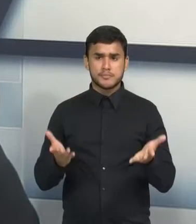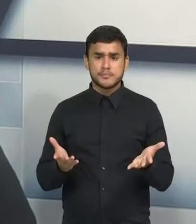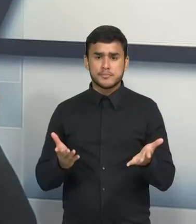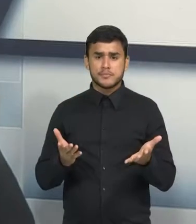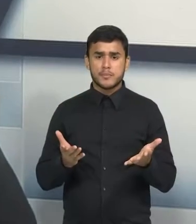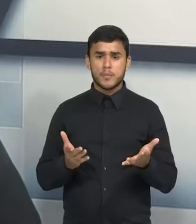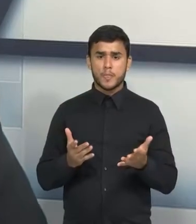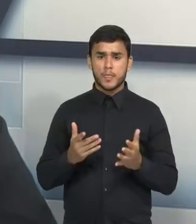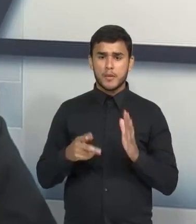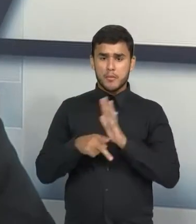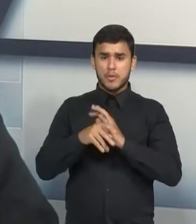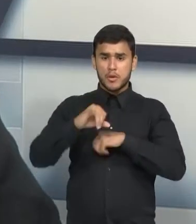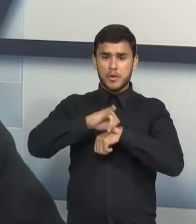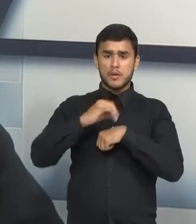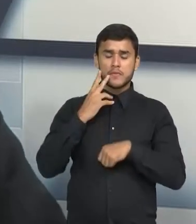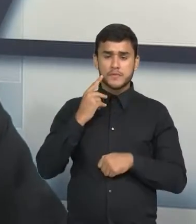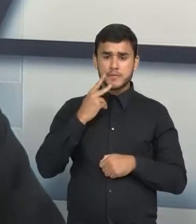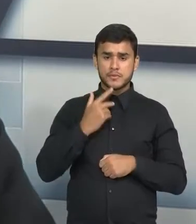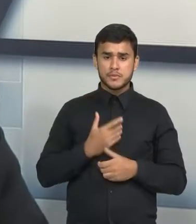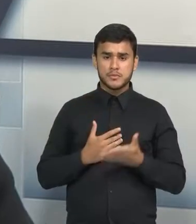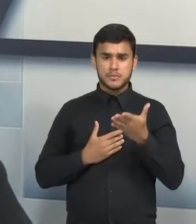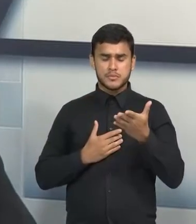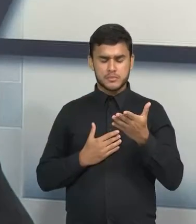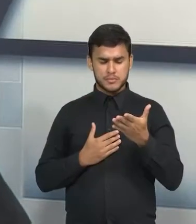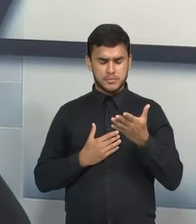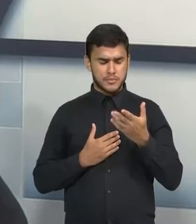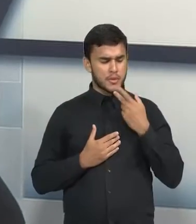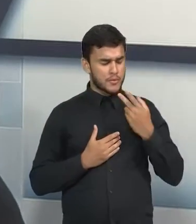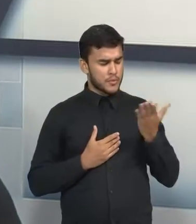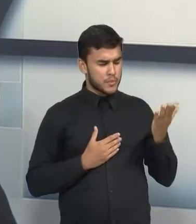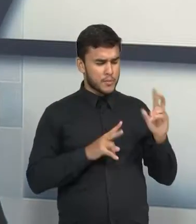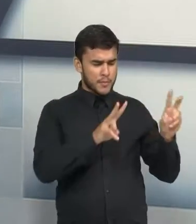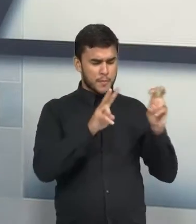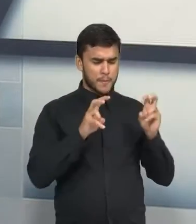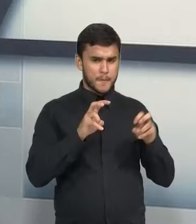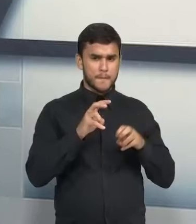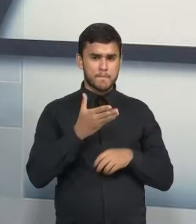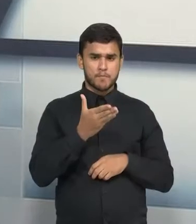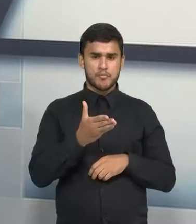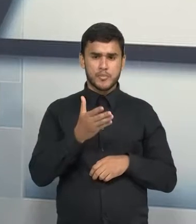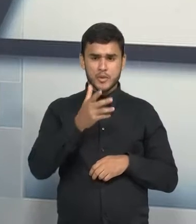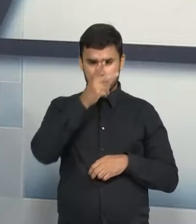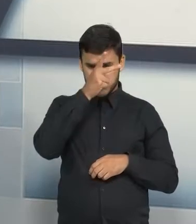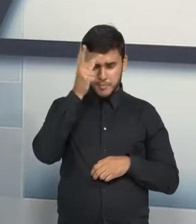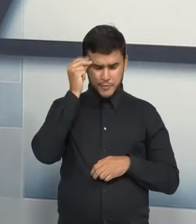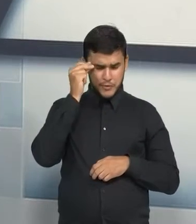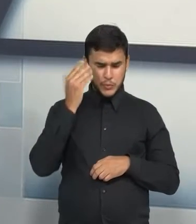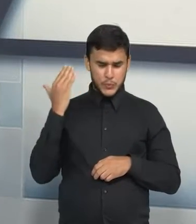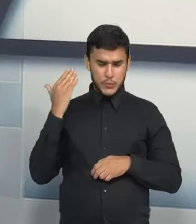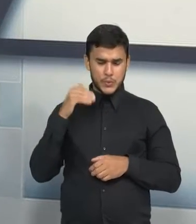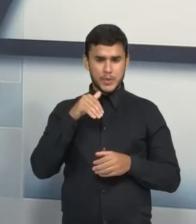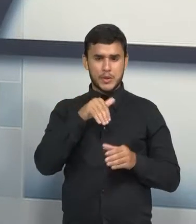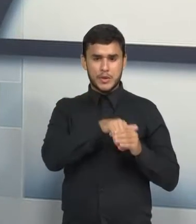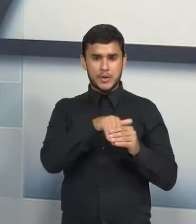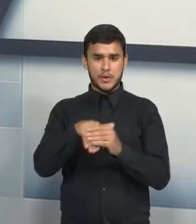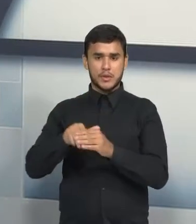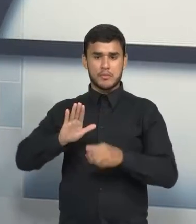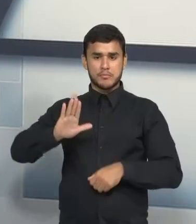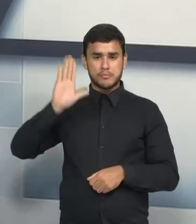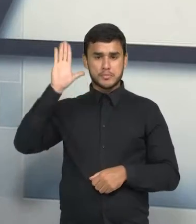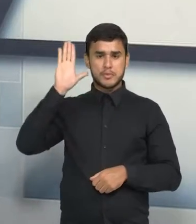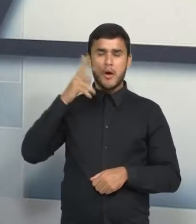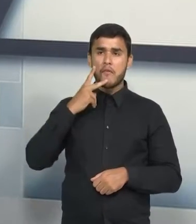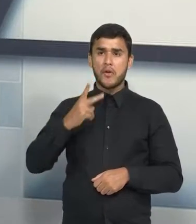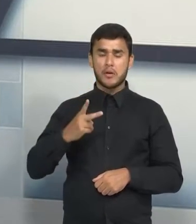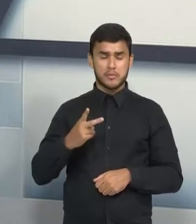municipal, Luiz. Você viu as promessas na questão municipal, Luiz? Na última eleição, as promessas... Exageradas. Acho que foi exagerado dos dois